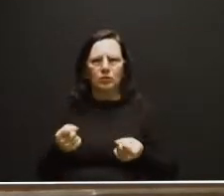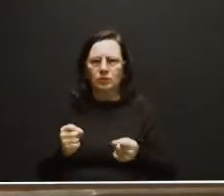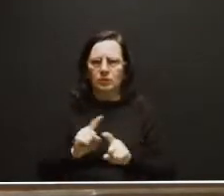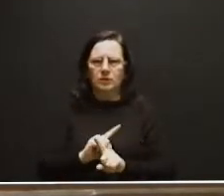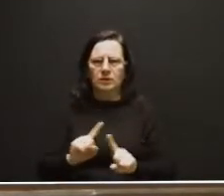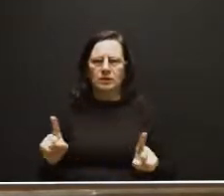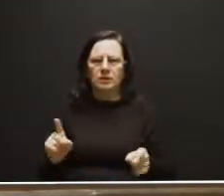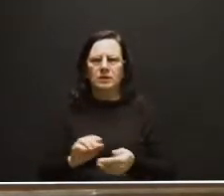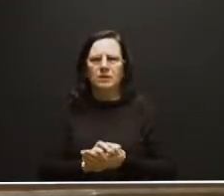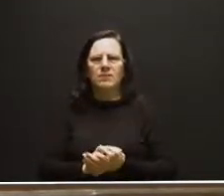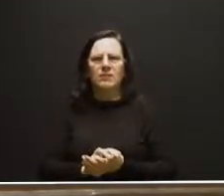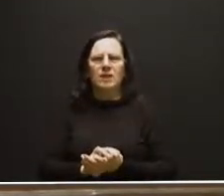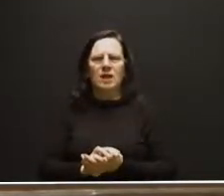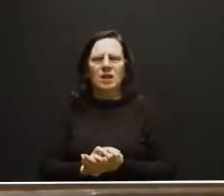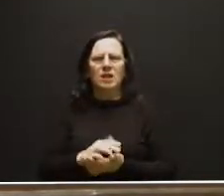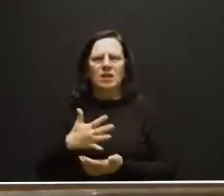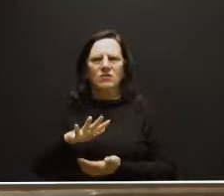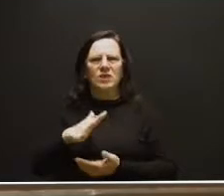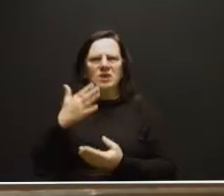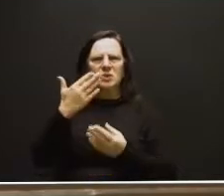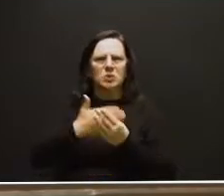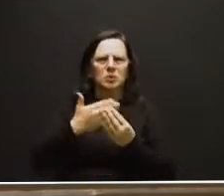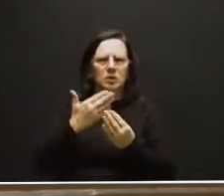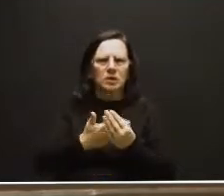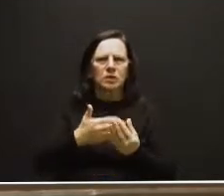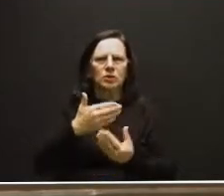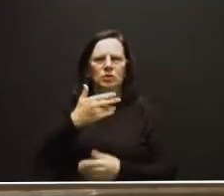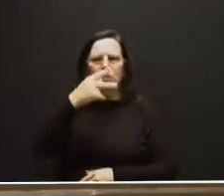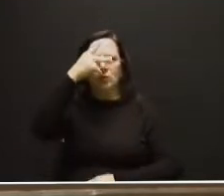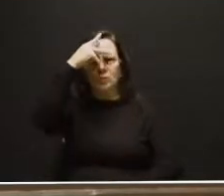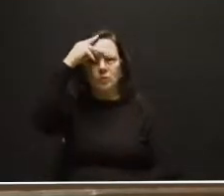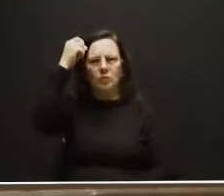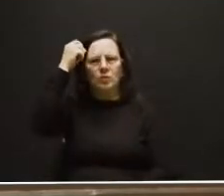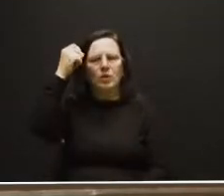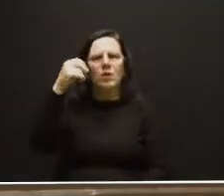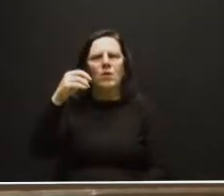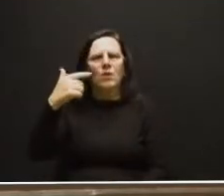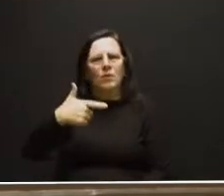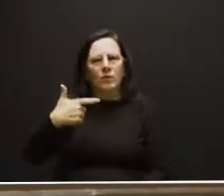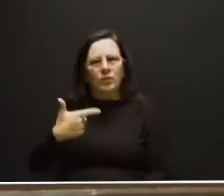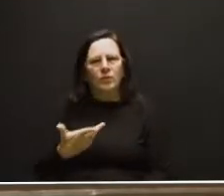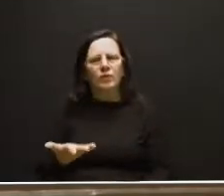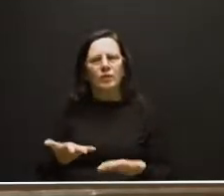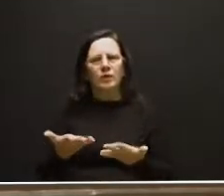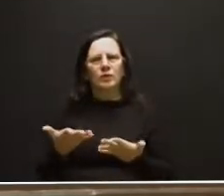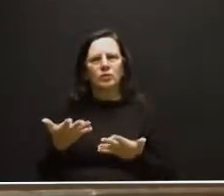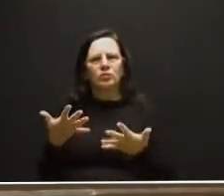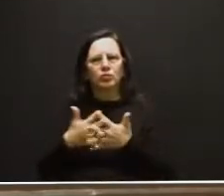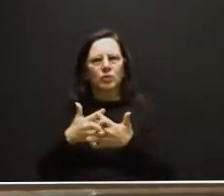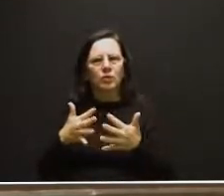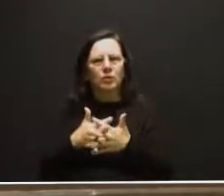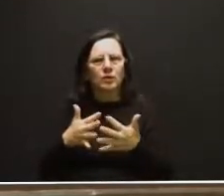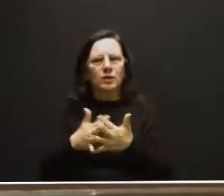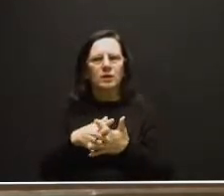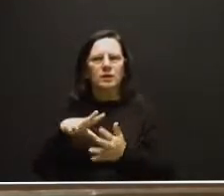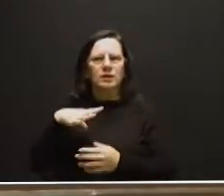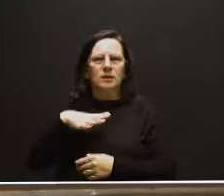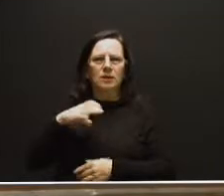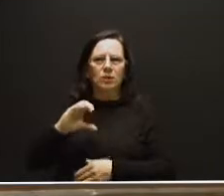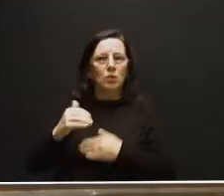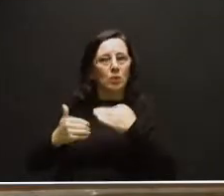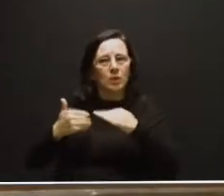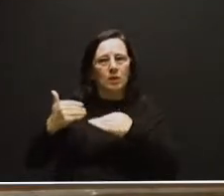trazem problemas para a municipalidade para o serviço público para o executivo eo legislativo eu